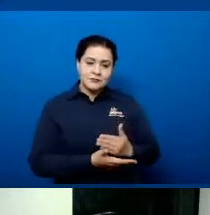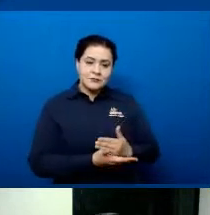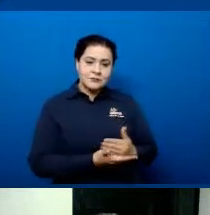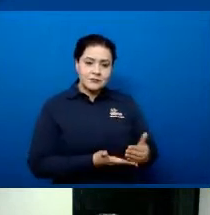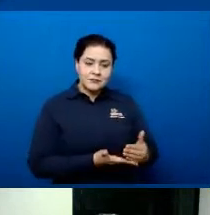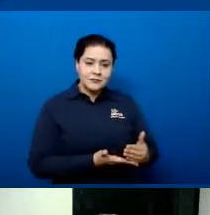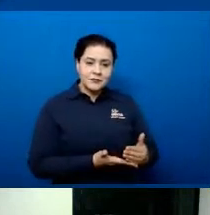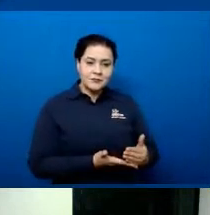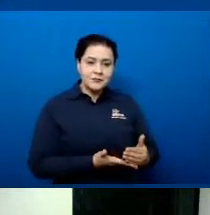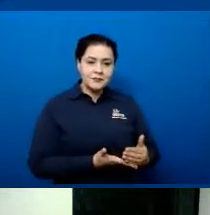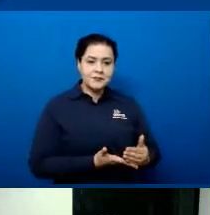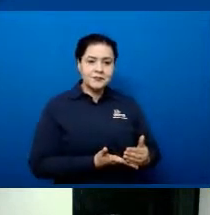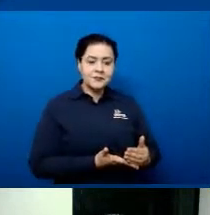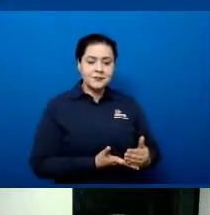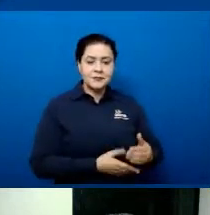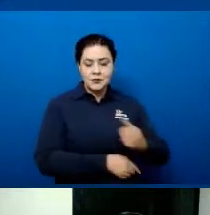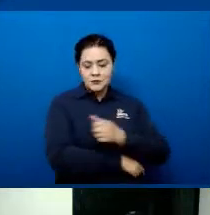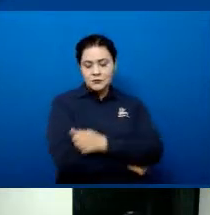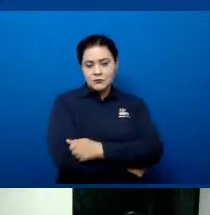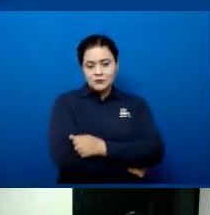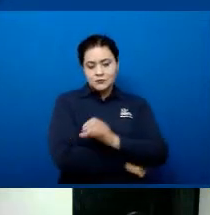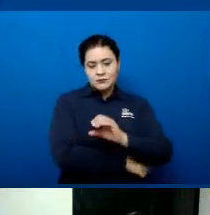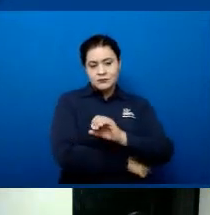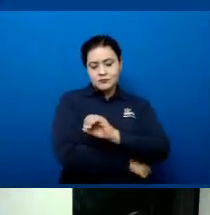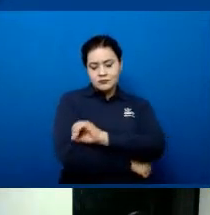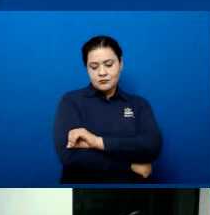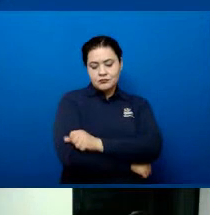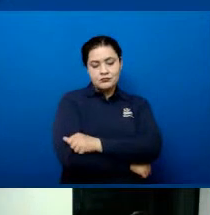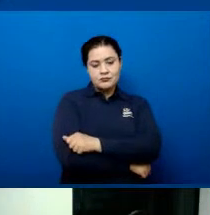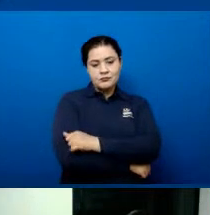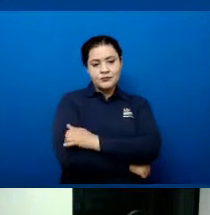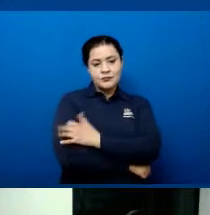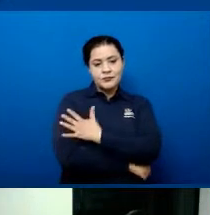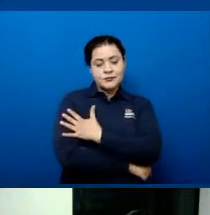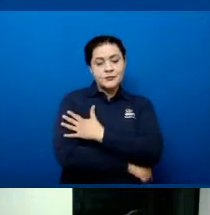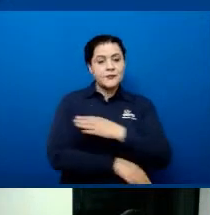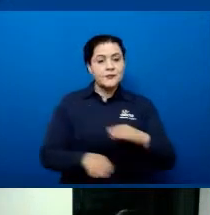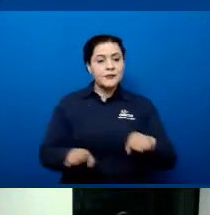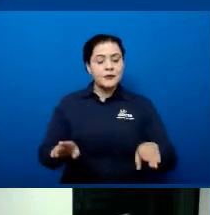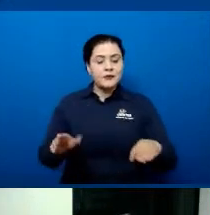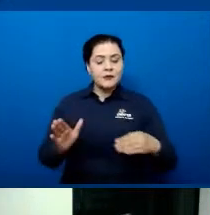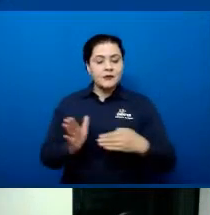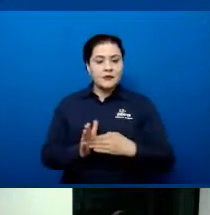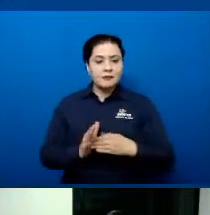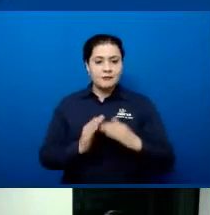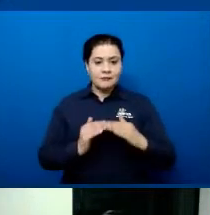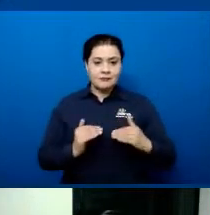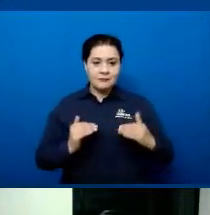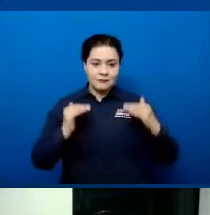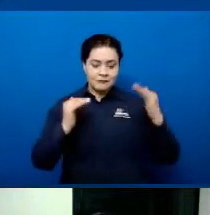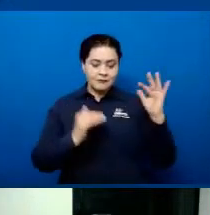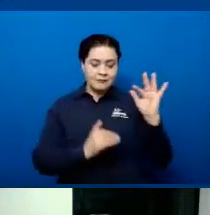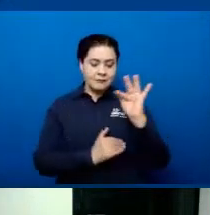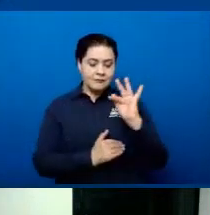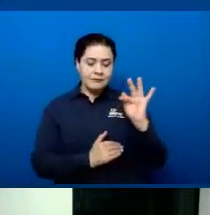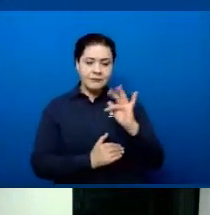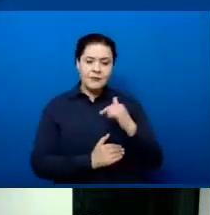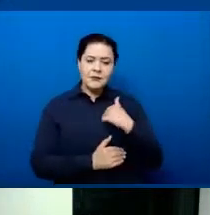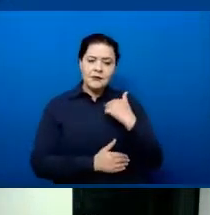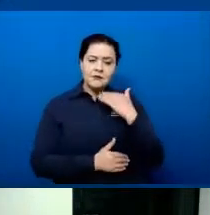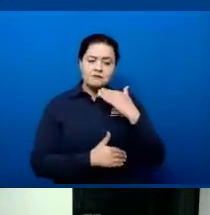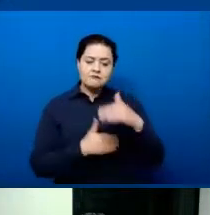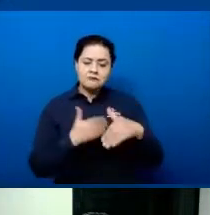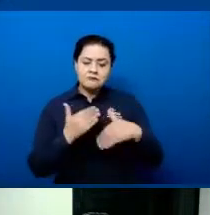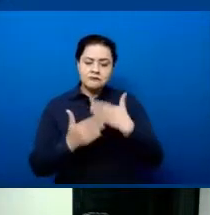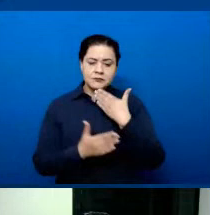séries iniciais, né, até a educação superior. Claro, que daí eu vou melhorando e vou